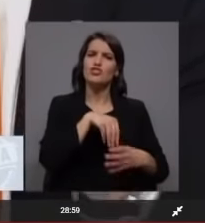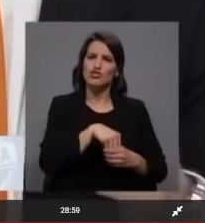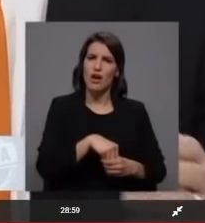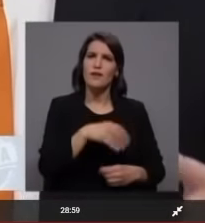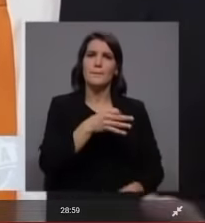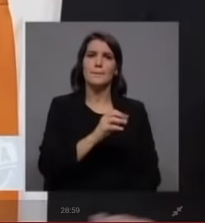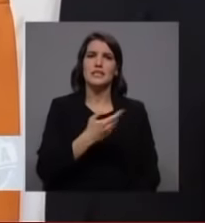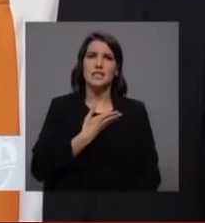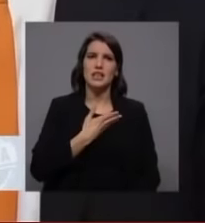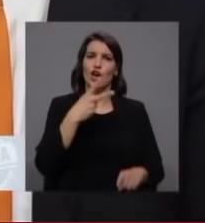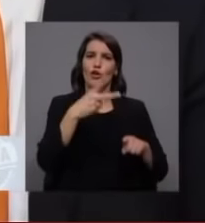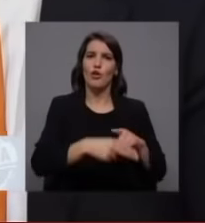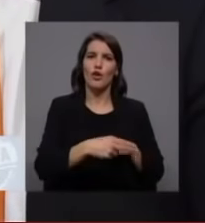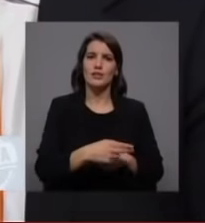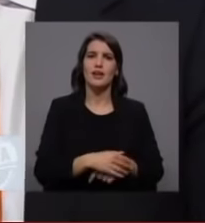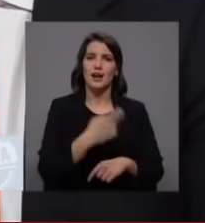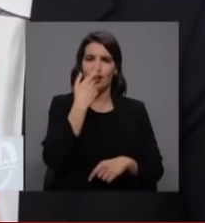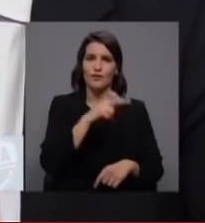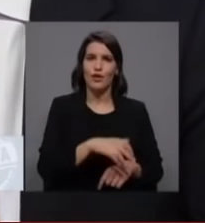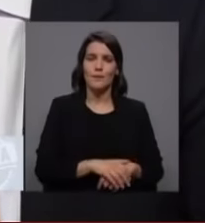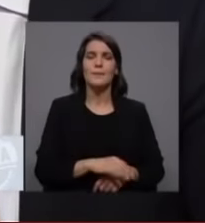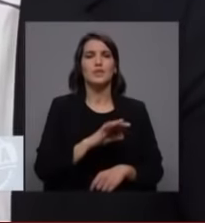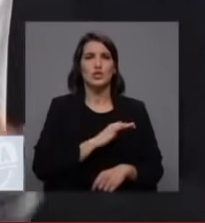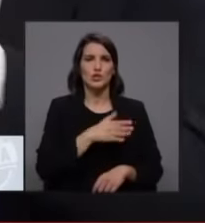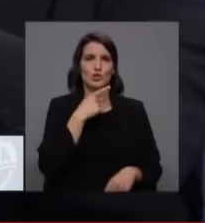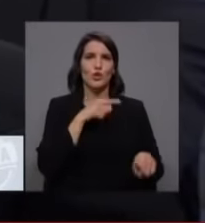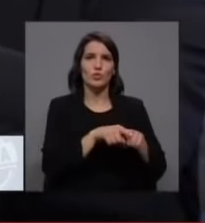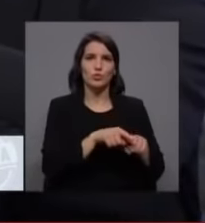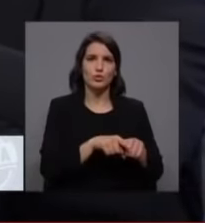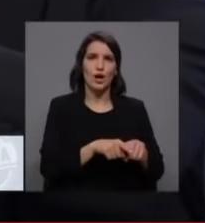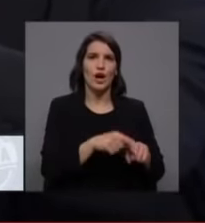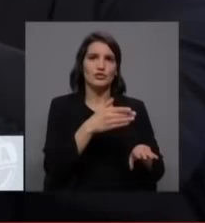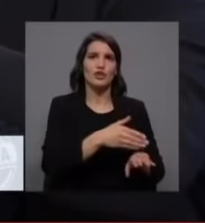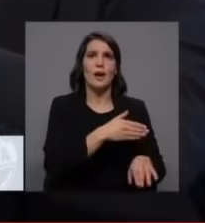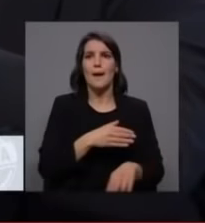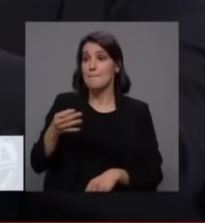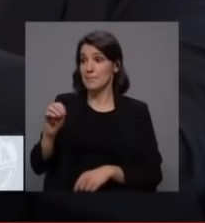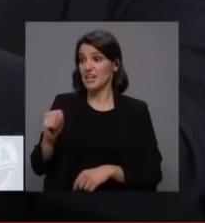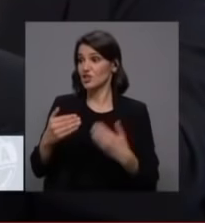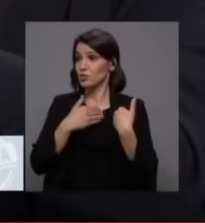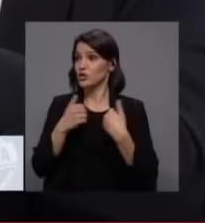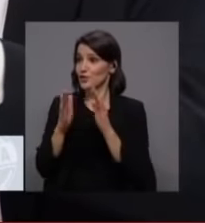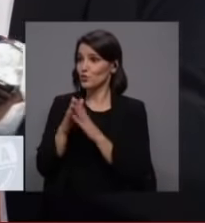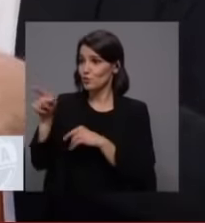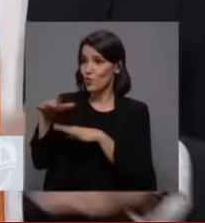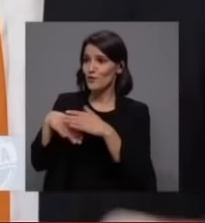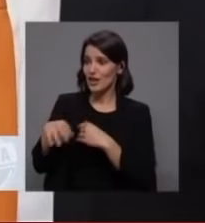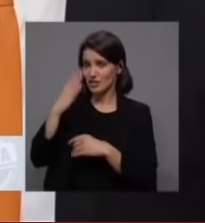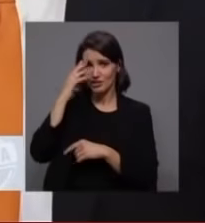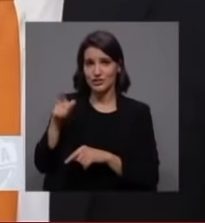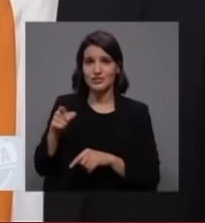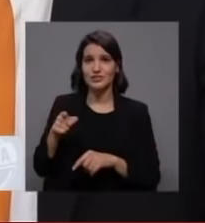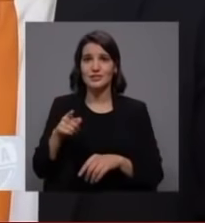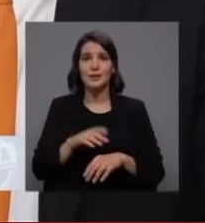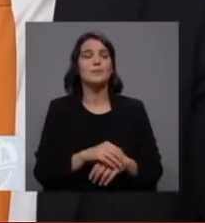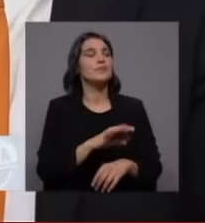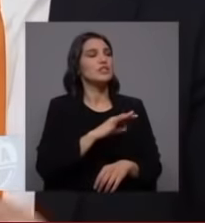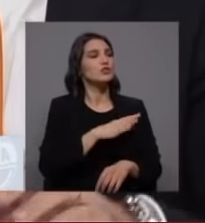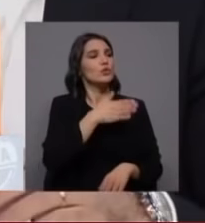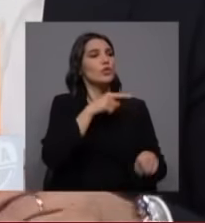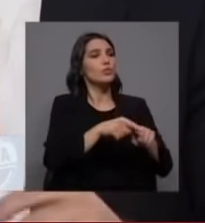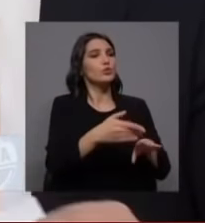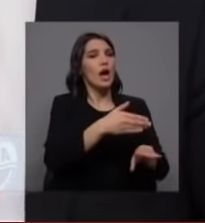do PS dele por duas pessoas demais o senhor deputado estadual depois dentro do palhaço os meus responsáveis por processos banda se o senhor ajudado depois disso